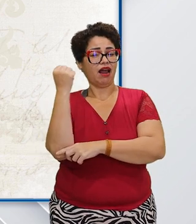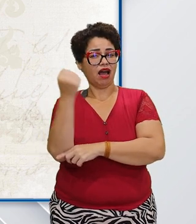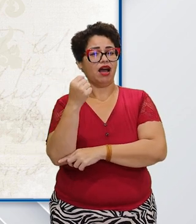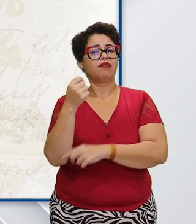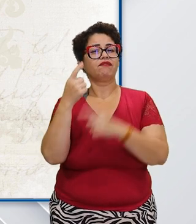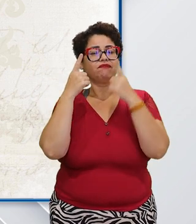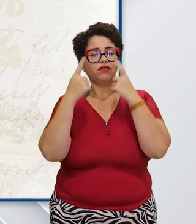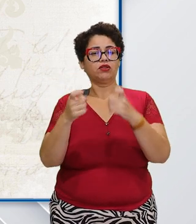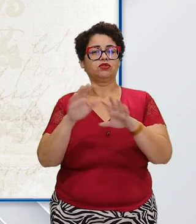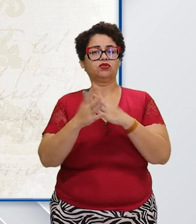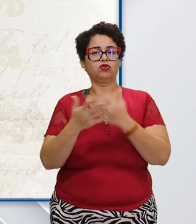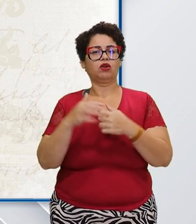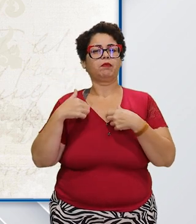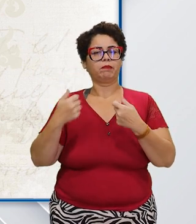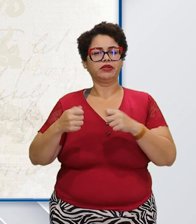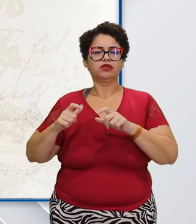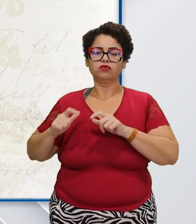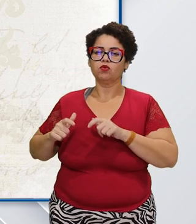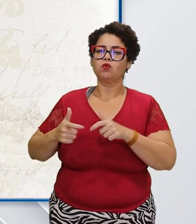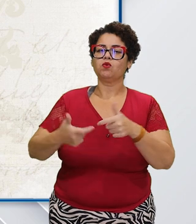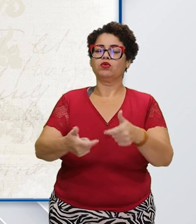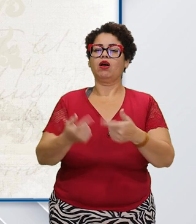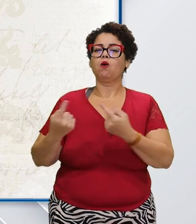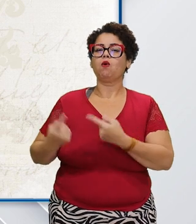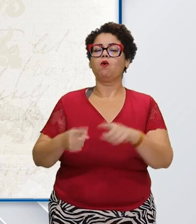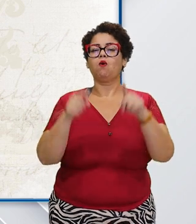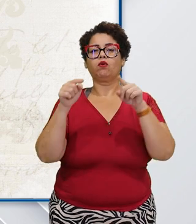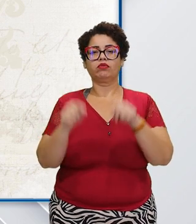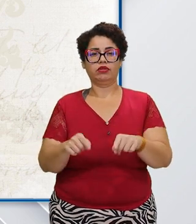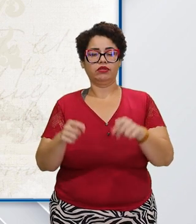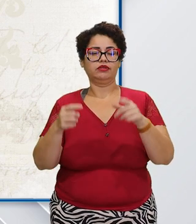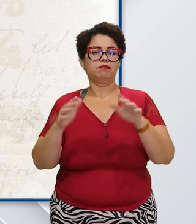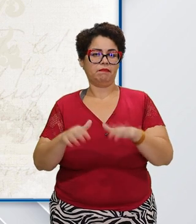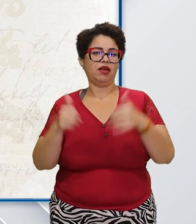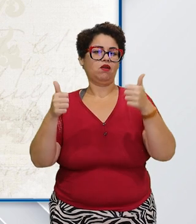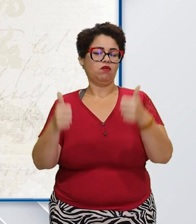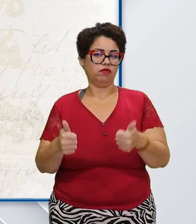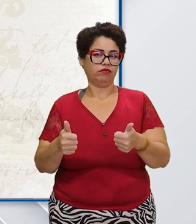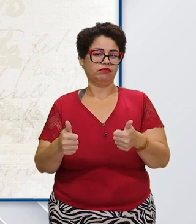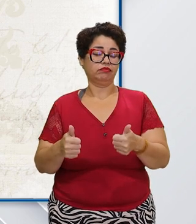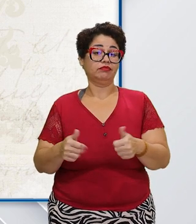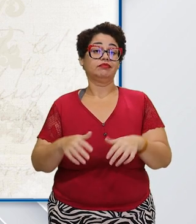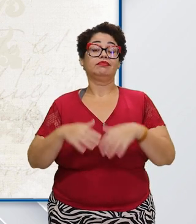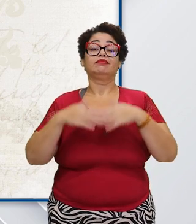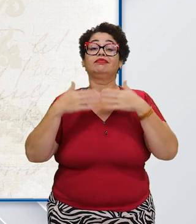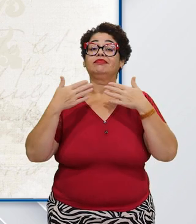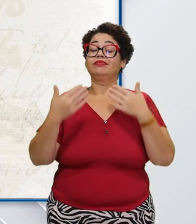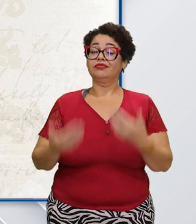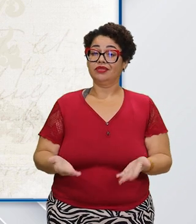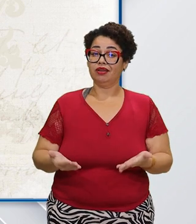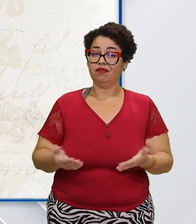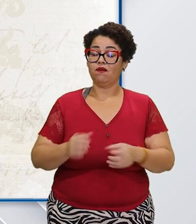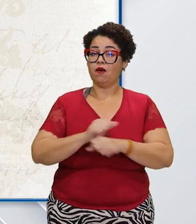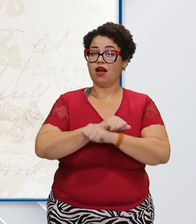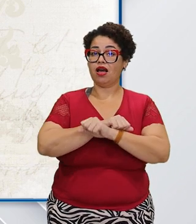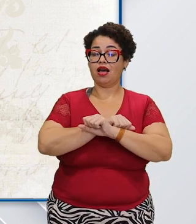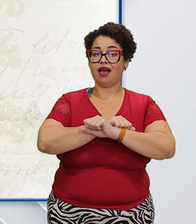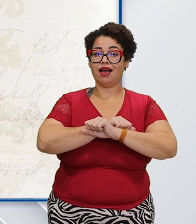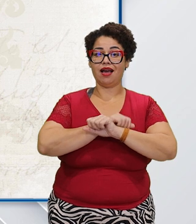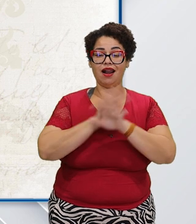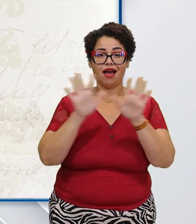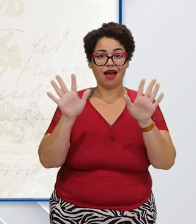tomemos medidas concretas para combatê-la de maneira eficaz então de maneira